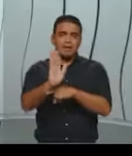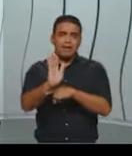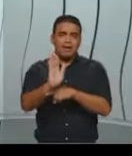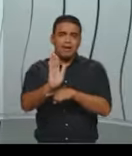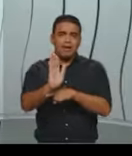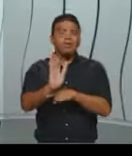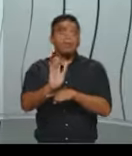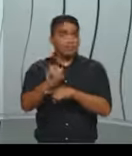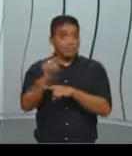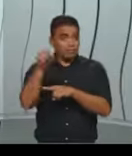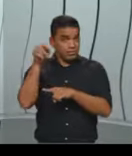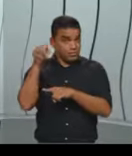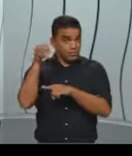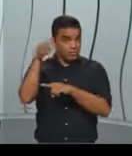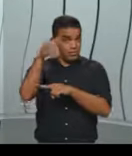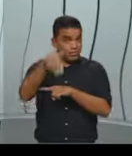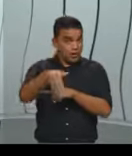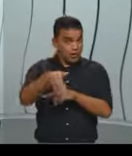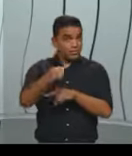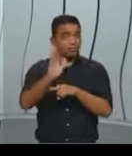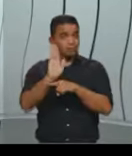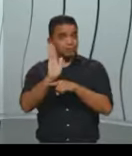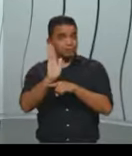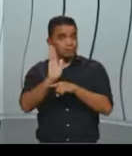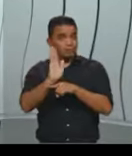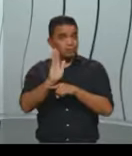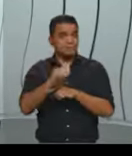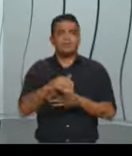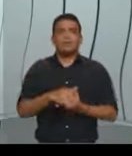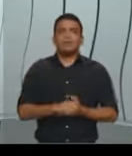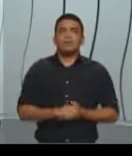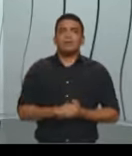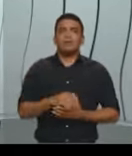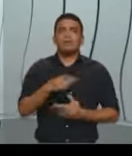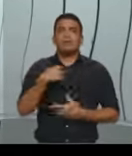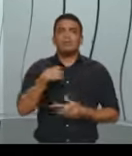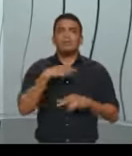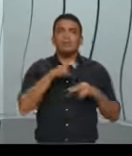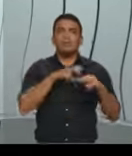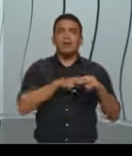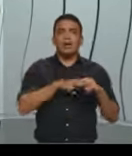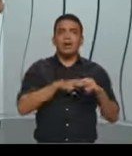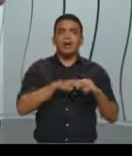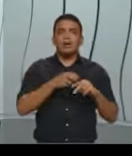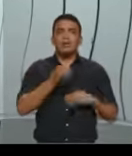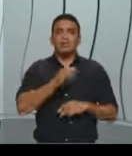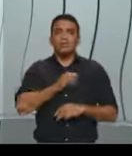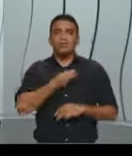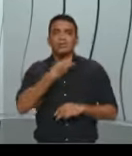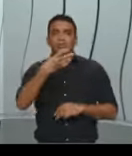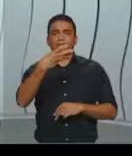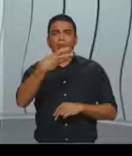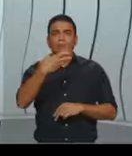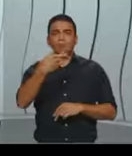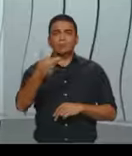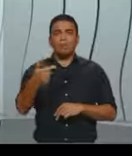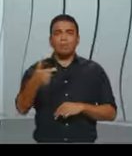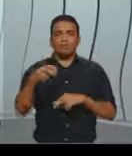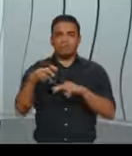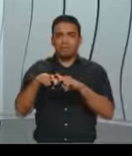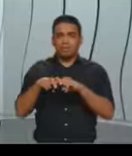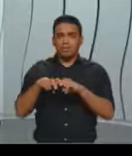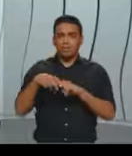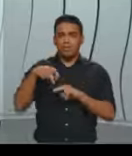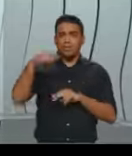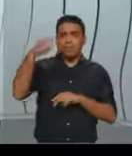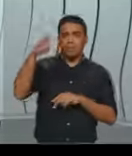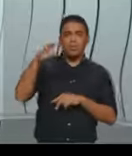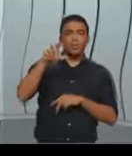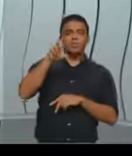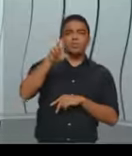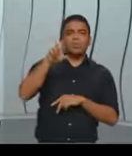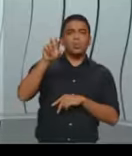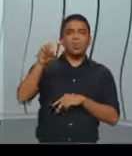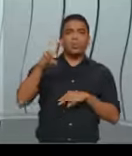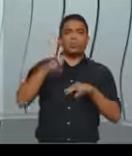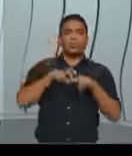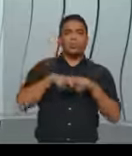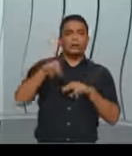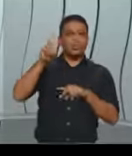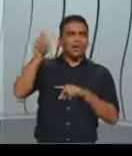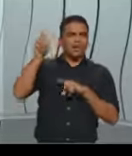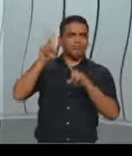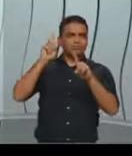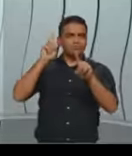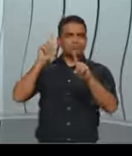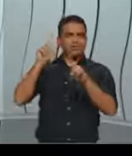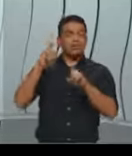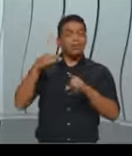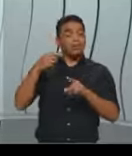é para o cinema, e ele não está falando, ah, vou sentar na poltrona 32 e o outro na poltrona 50. Ele só está falando que vai levar